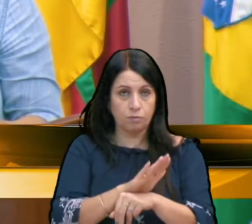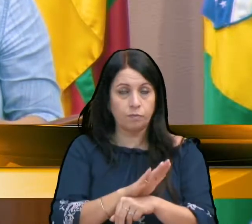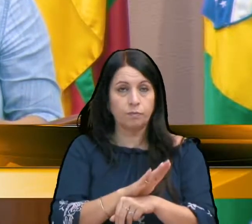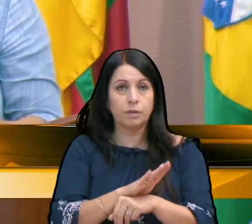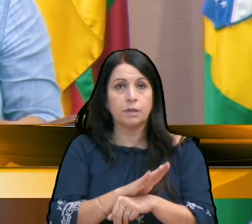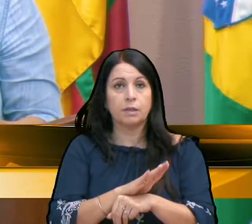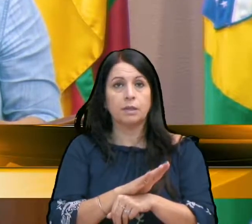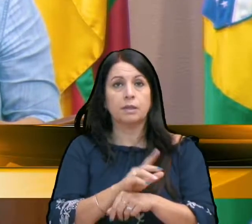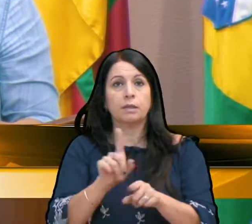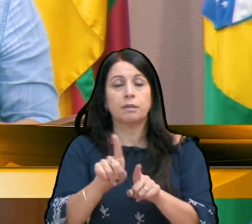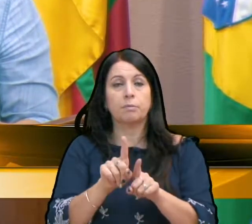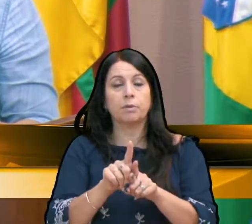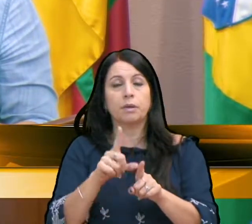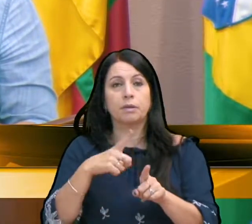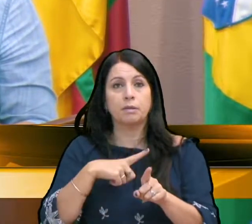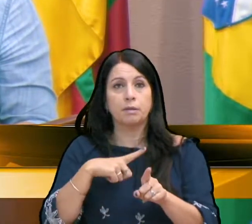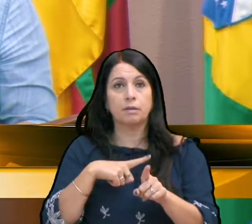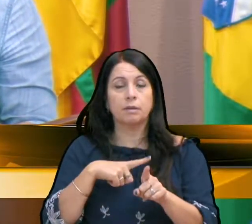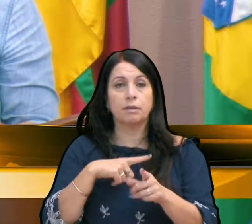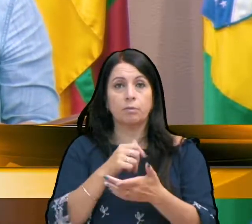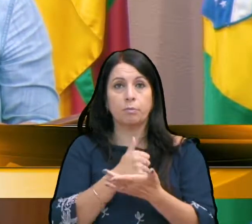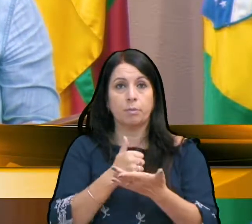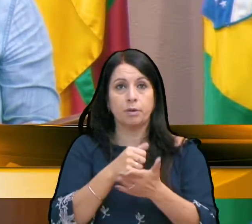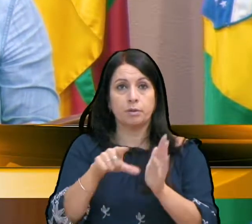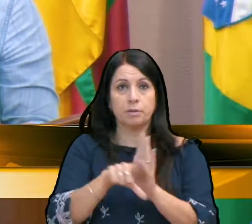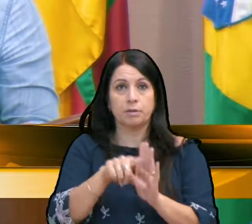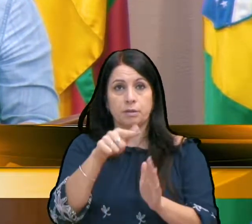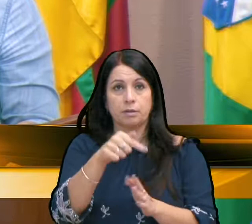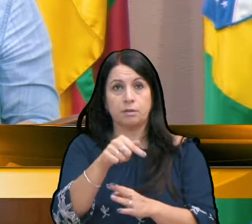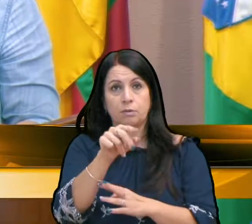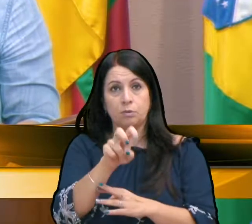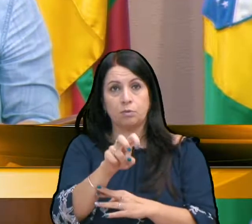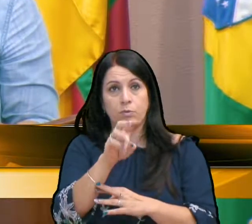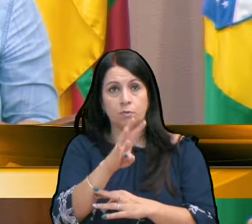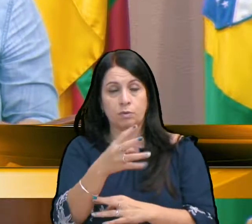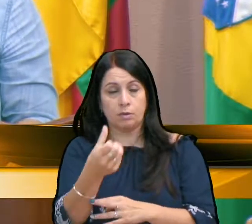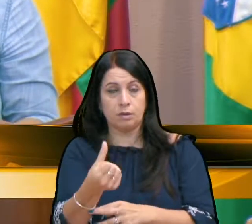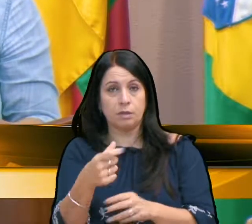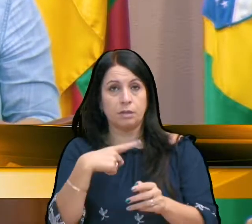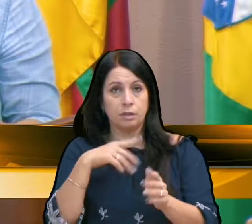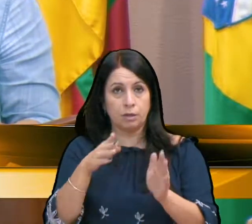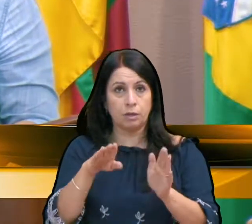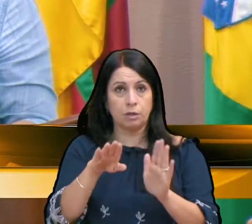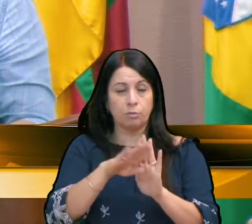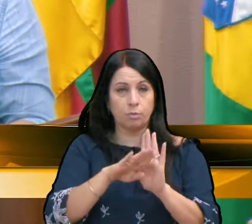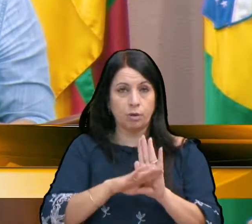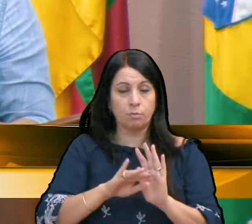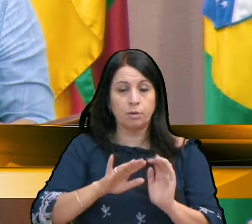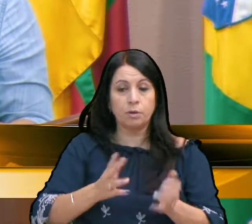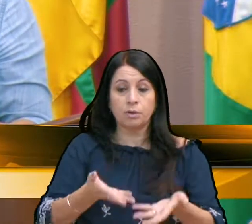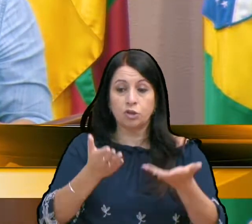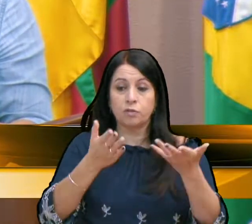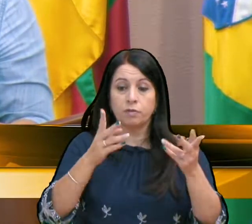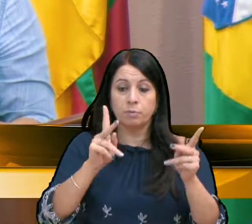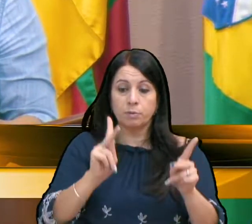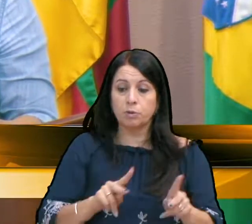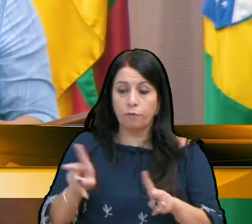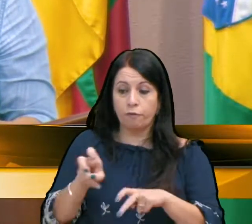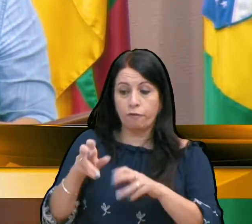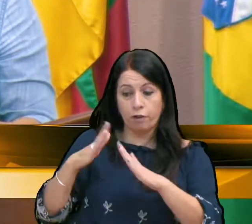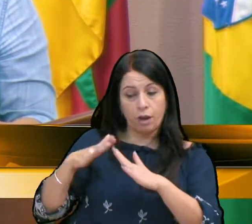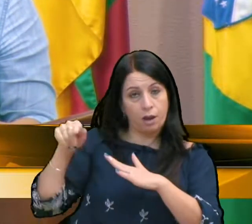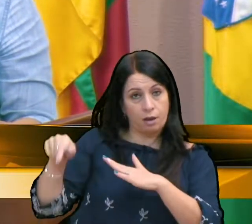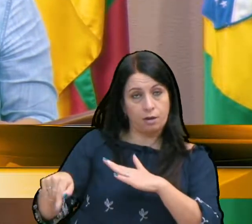a pasta reintera que, com base na Lei 7.546, que cria o Programa de Incentivo à Permanência do Produtor na Agricultura,